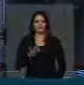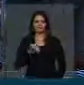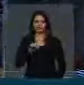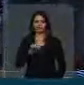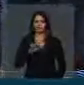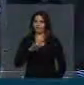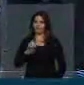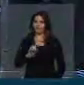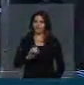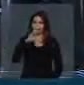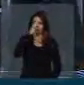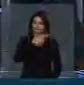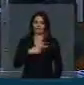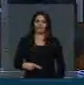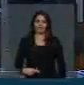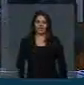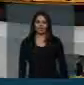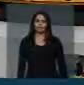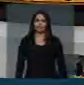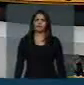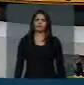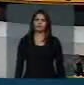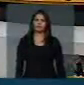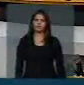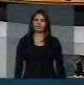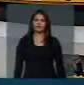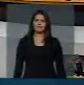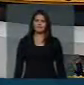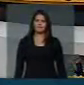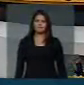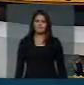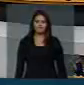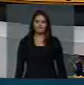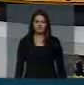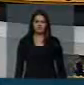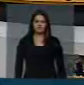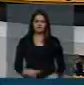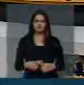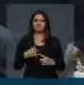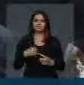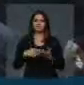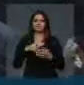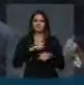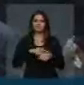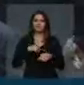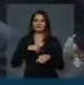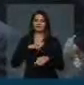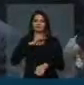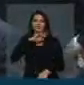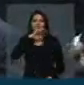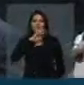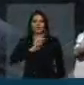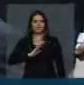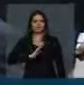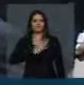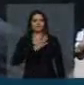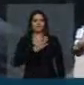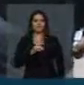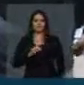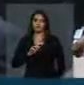Senhor presidente, esse 11 de setembro, uma data que marca um momento sinistro da história da América Latina. O